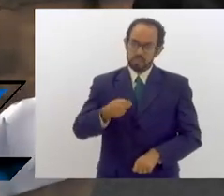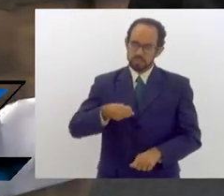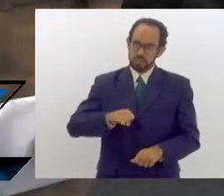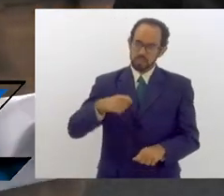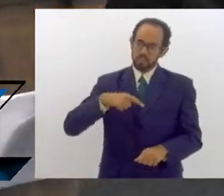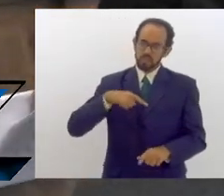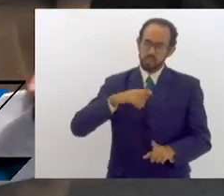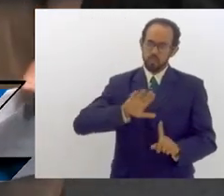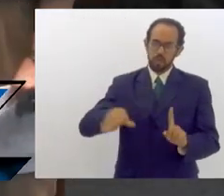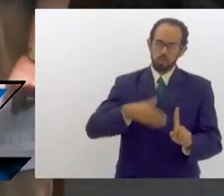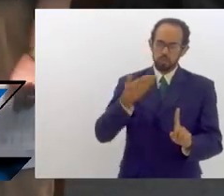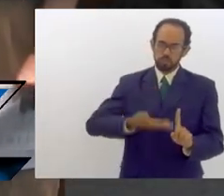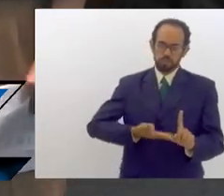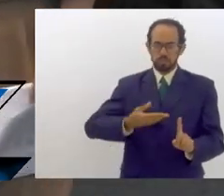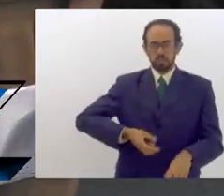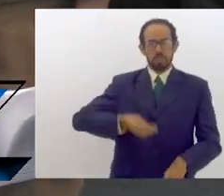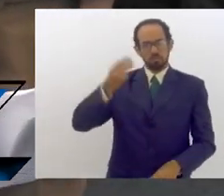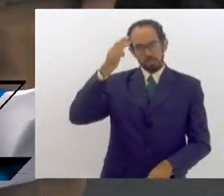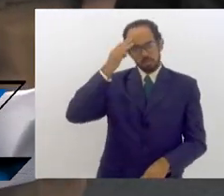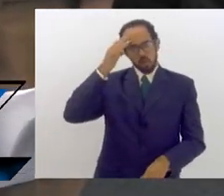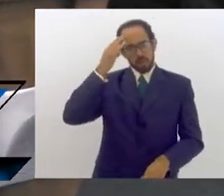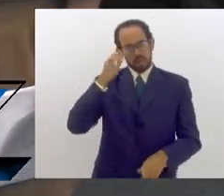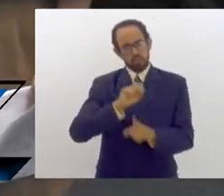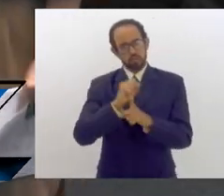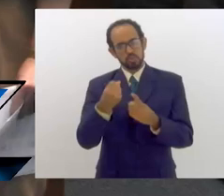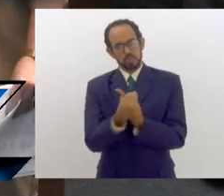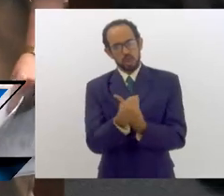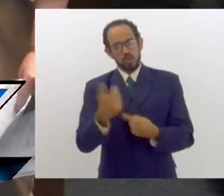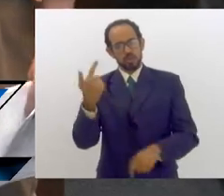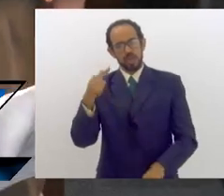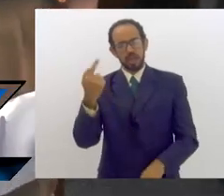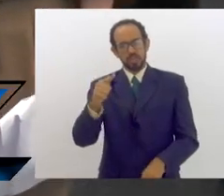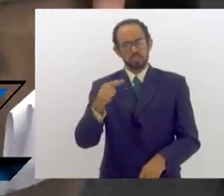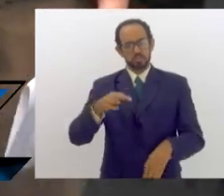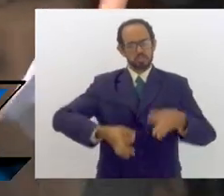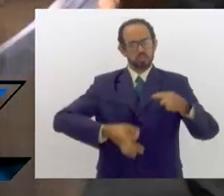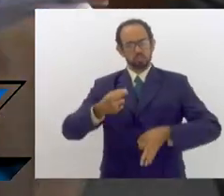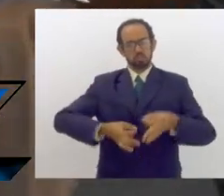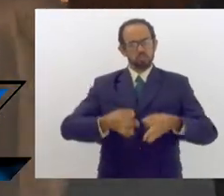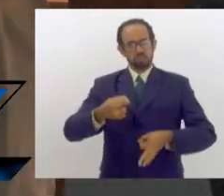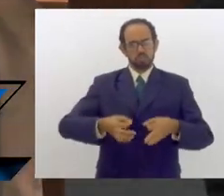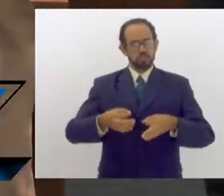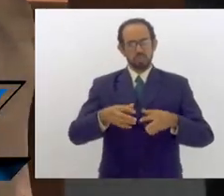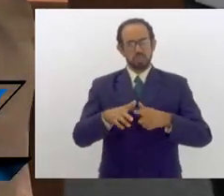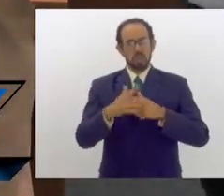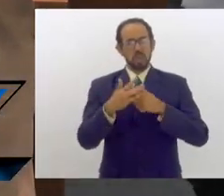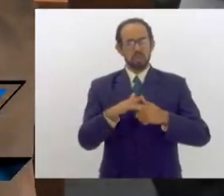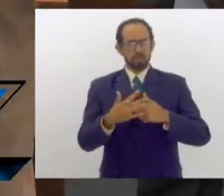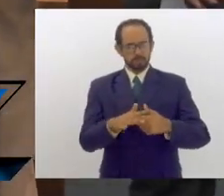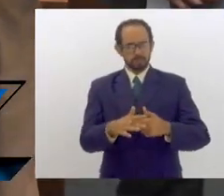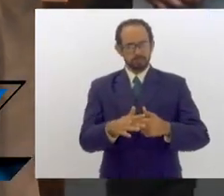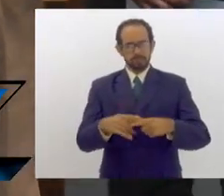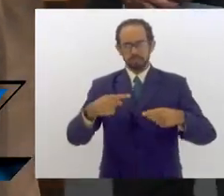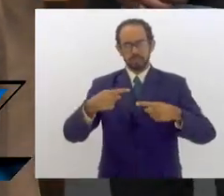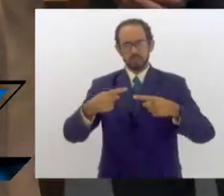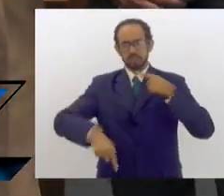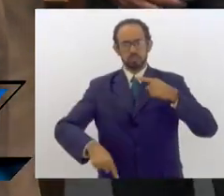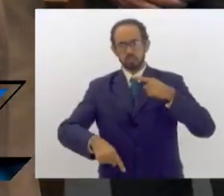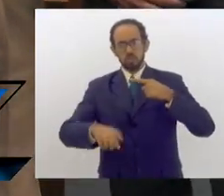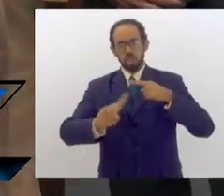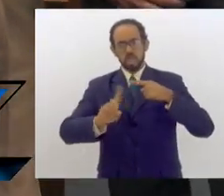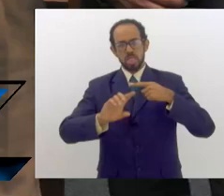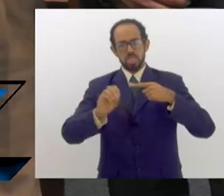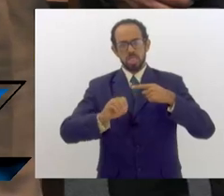e da memória social da garantia da justiça e da reparação da interrupção e não